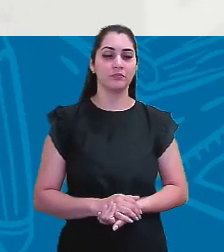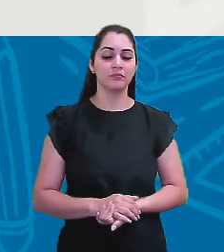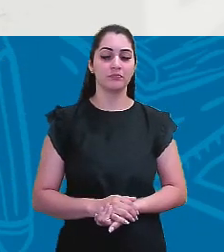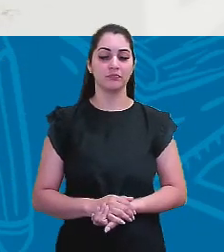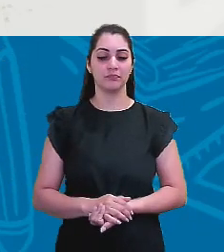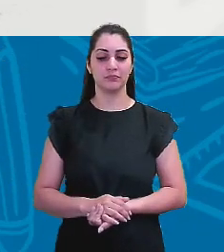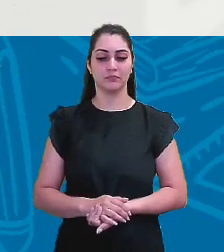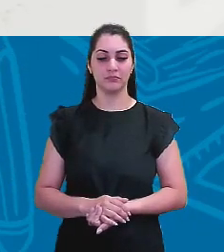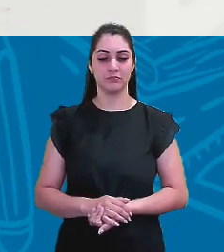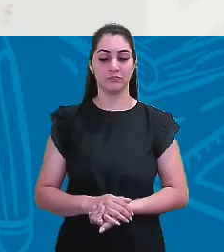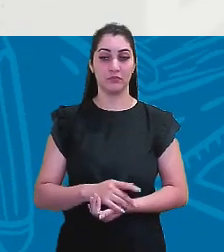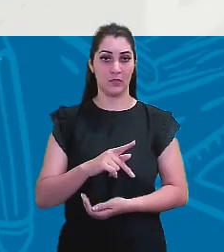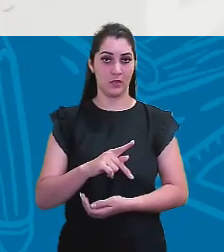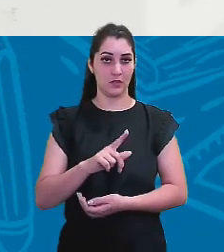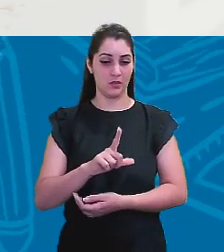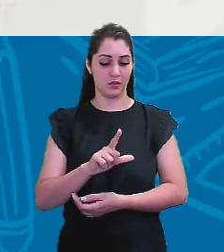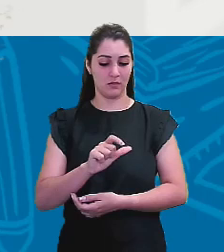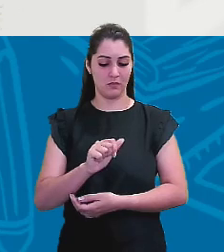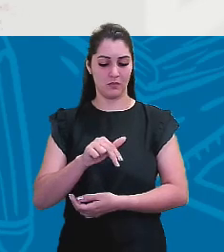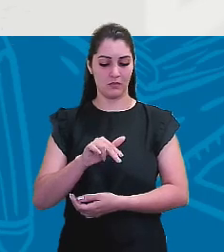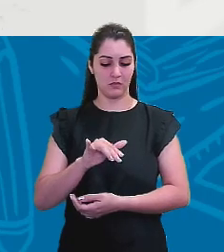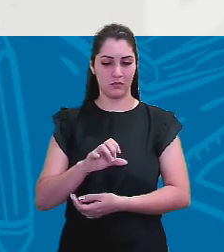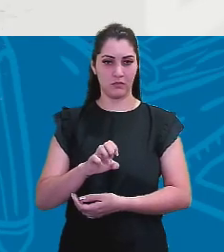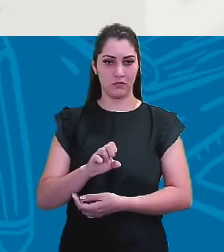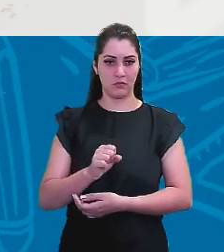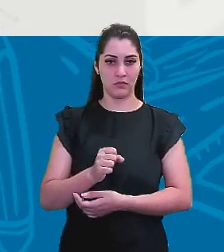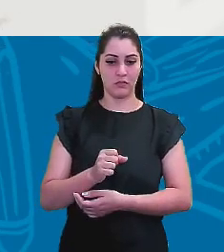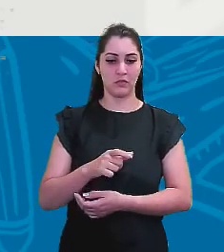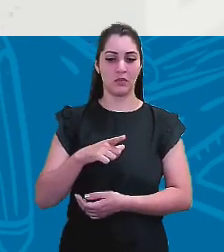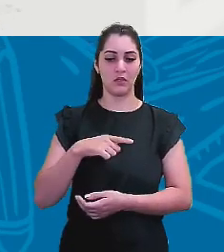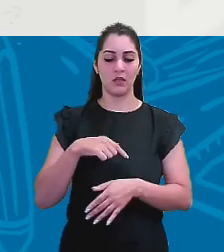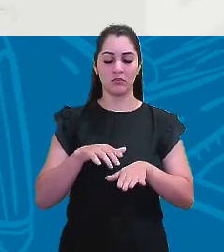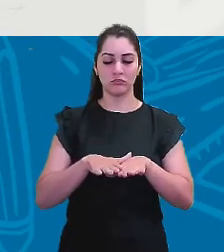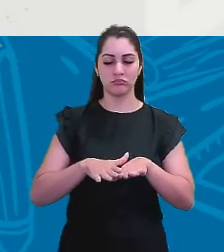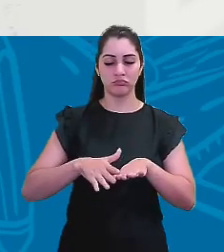Seguindo, as planícies são superfícies